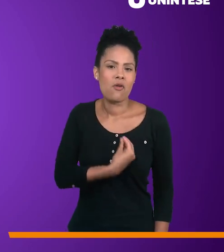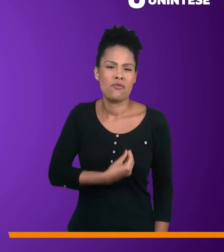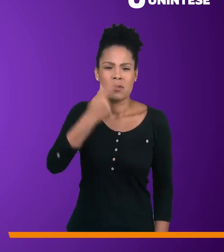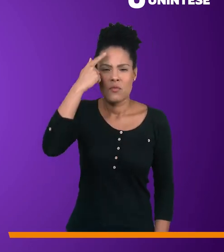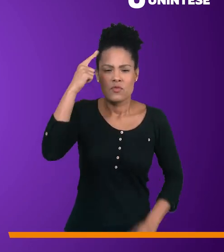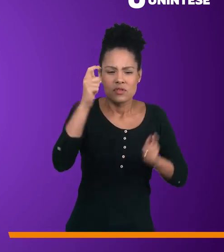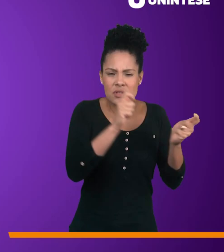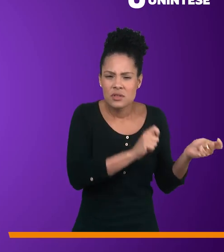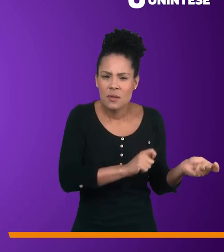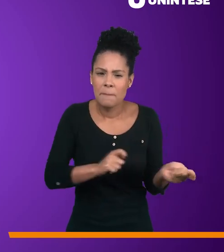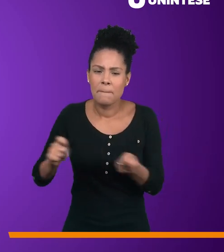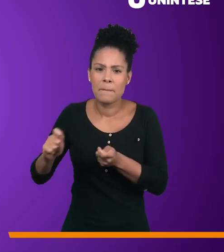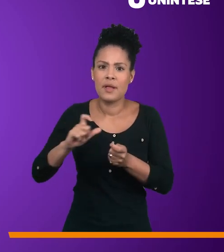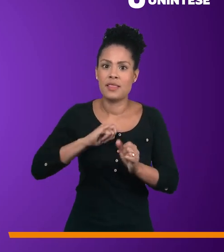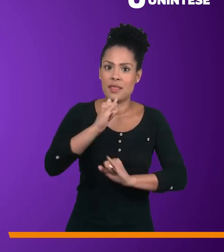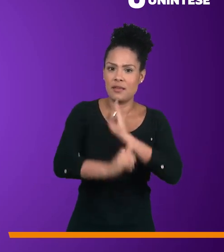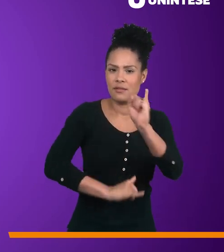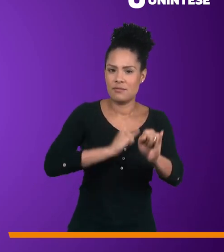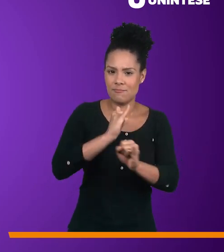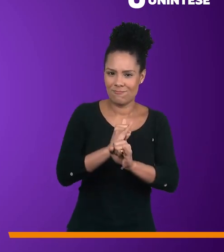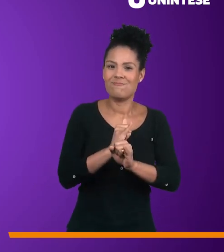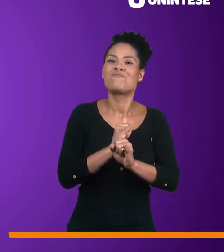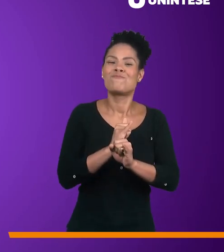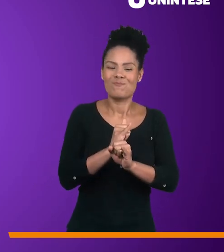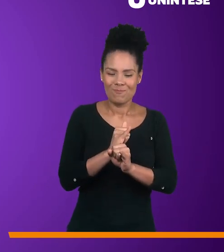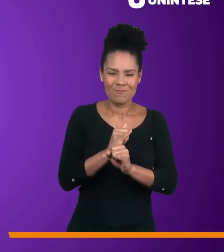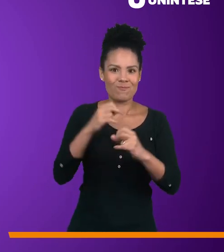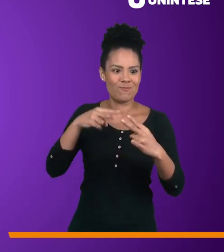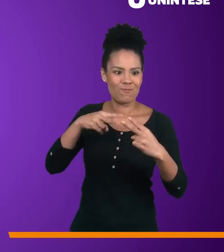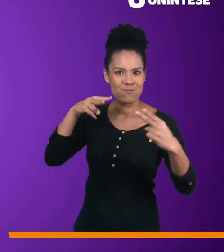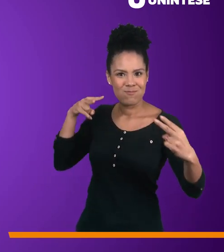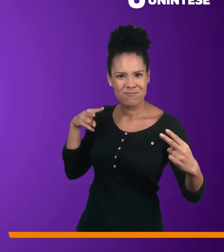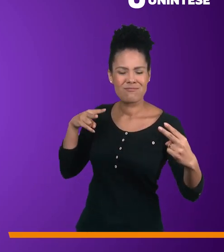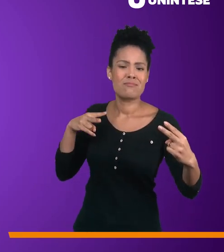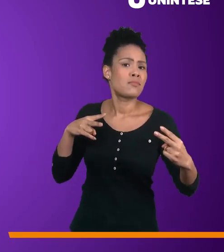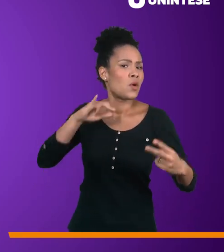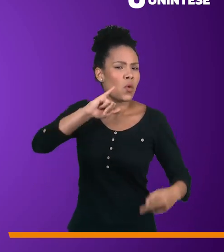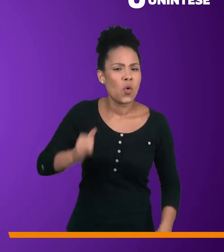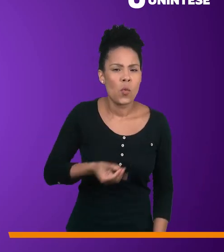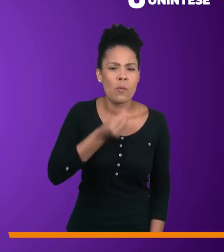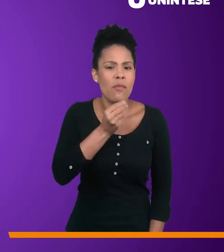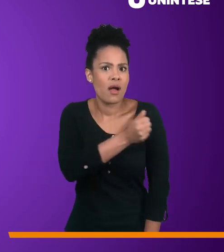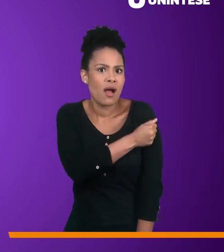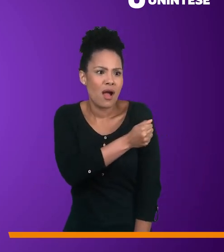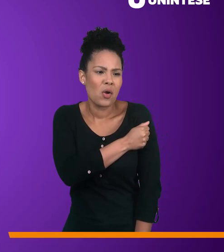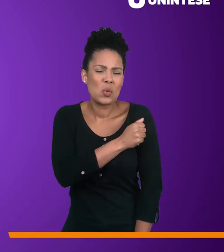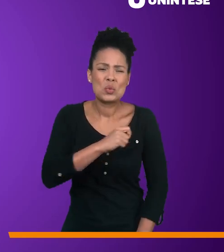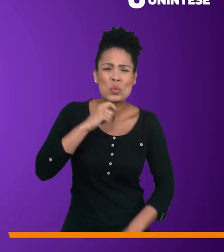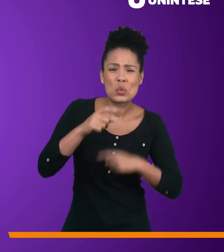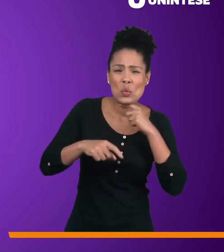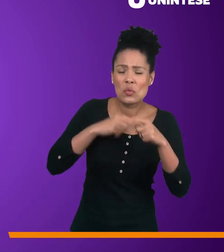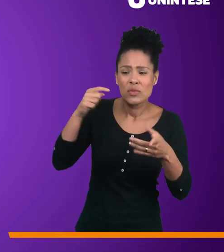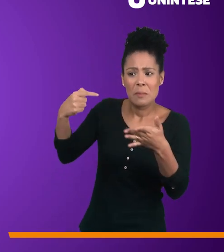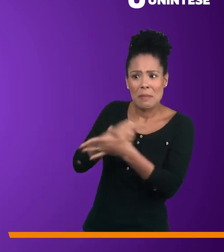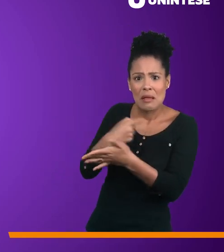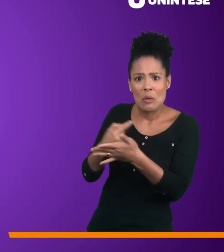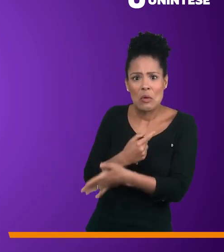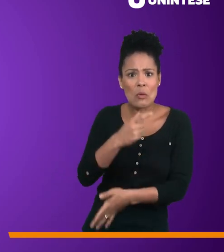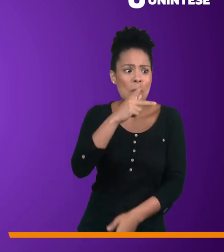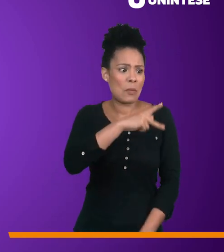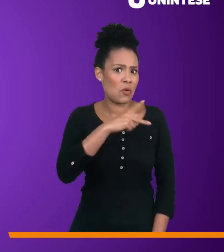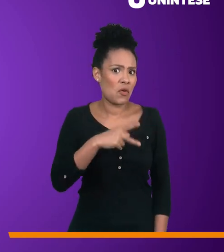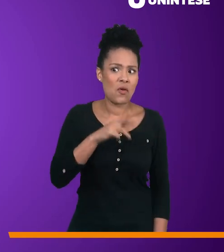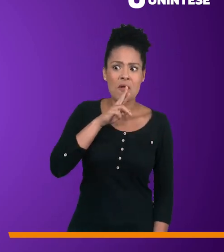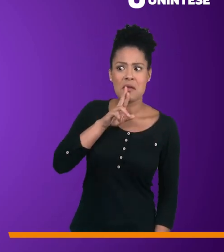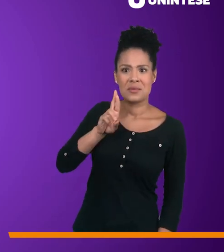ocorrem semanalmente de forma online. É a oportunidade que os estudantes têm de tirar dúvidas, interagir com professores e